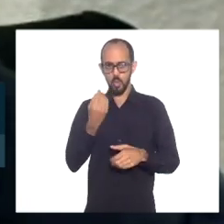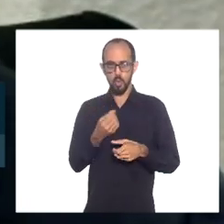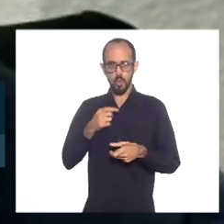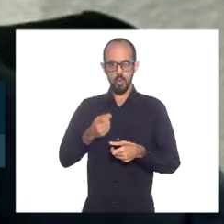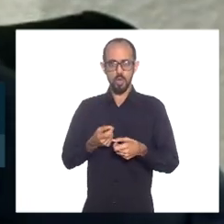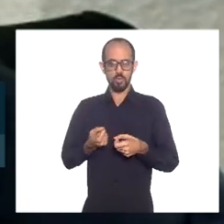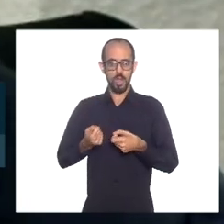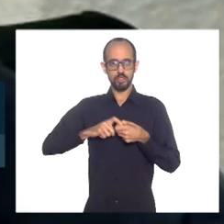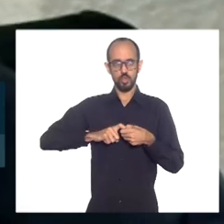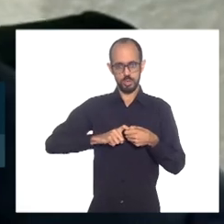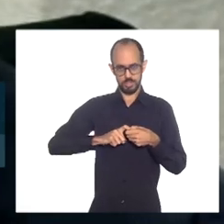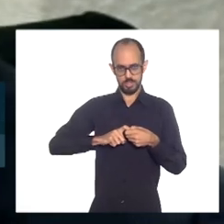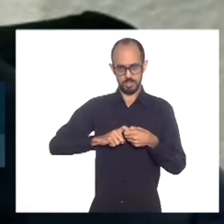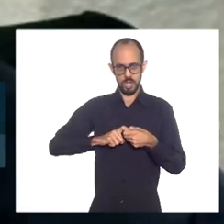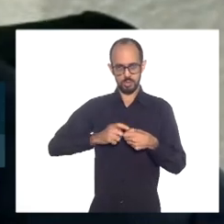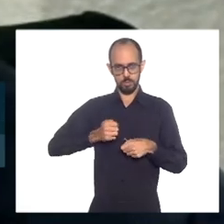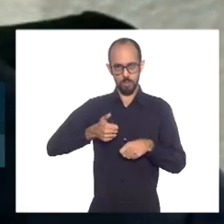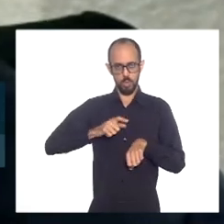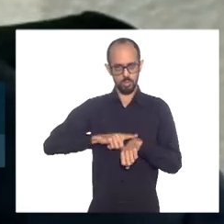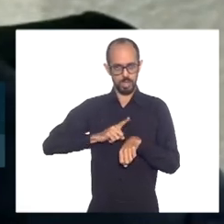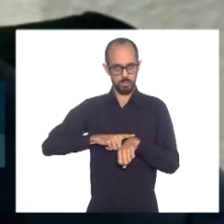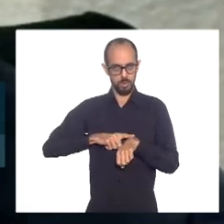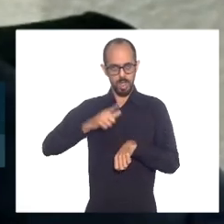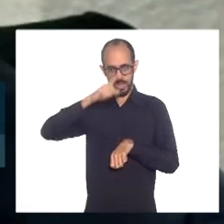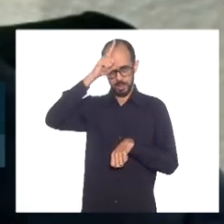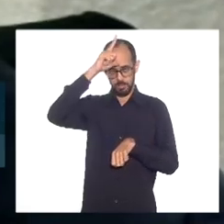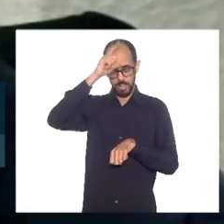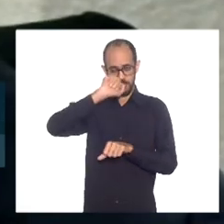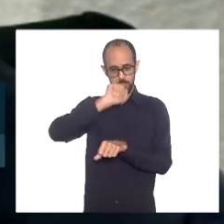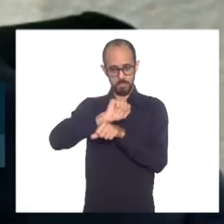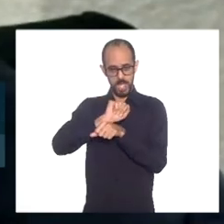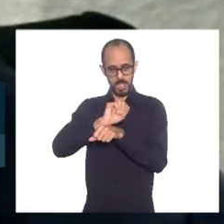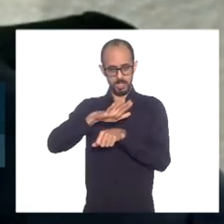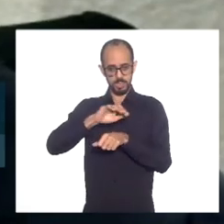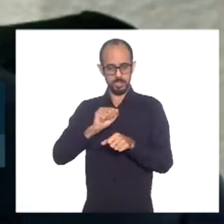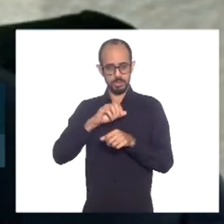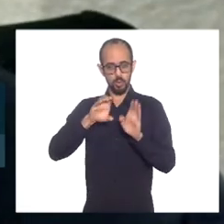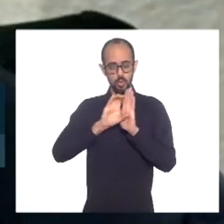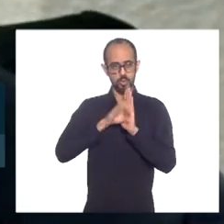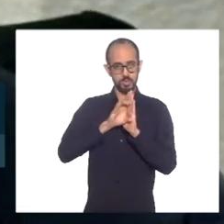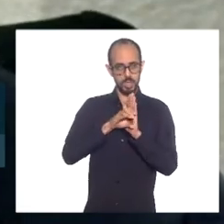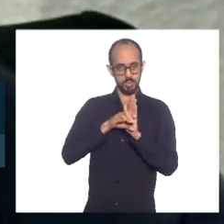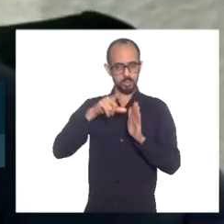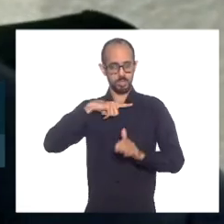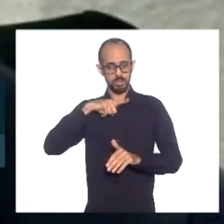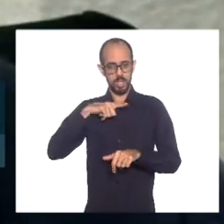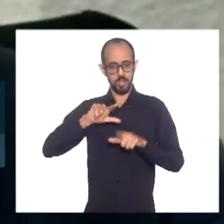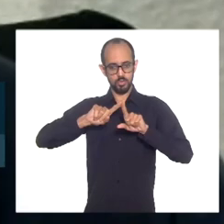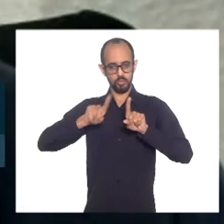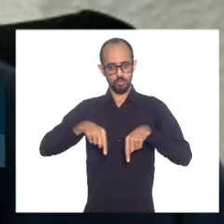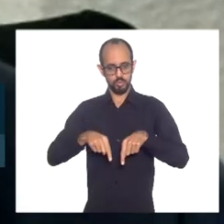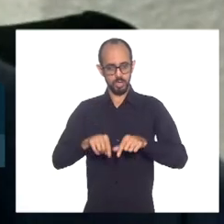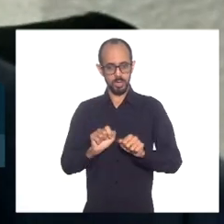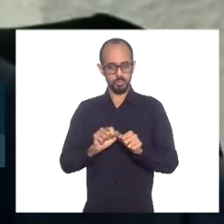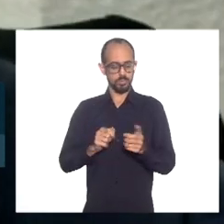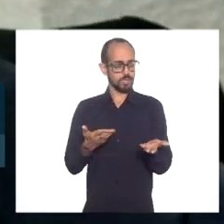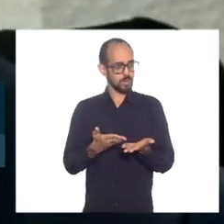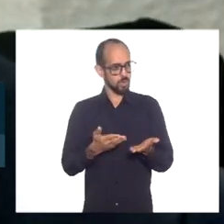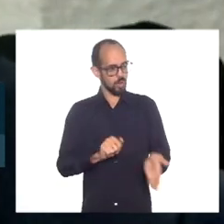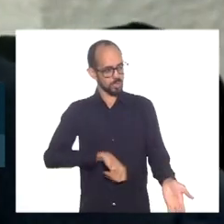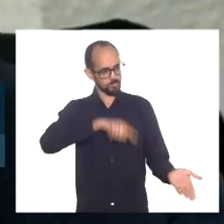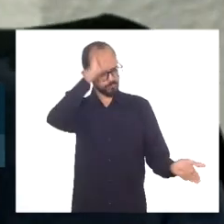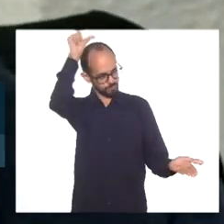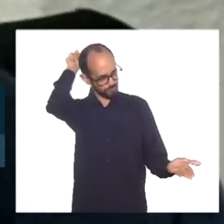prazo. Né? A Alemanha, por exemplo, sai um pouco disso, o Conselho das Empresas tem trabalhadores, e passar a bola aí para o nosso querido